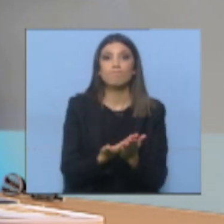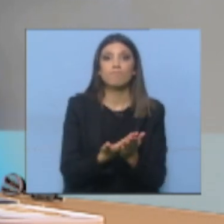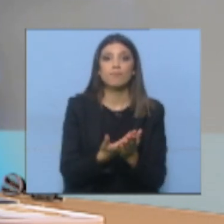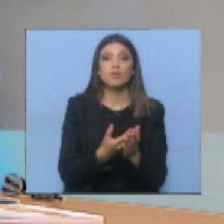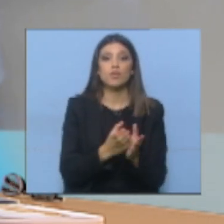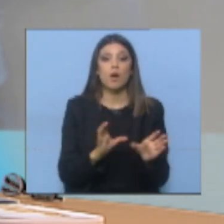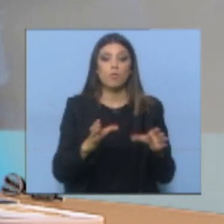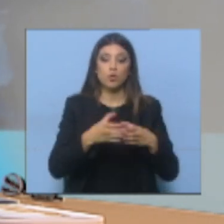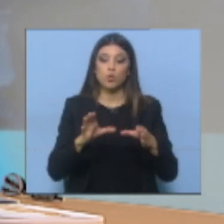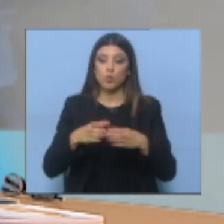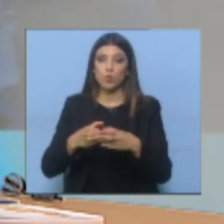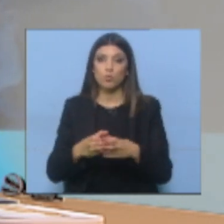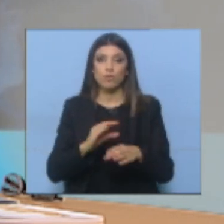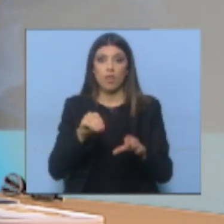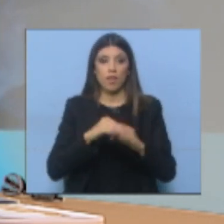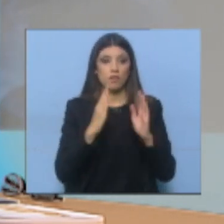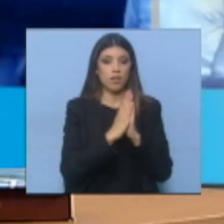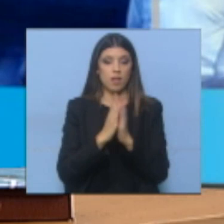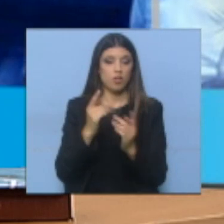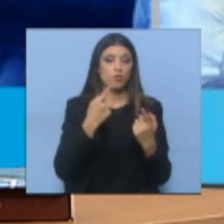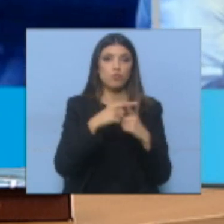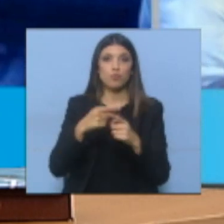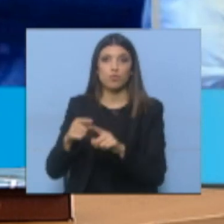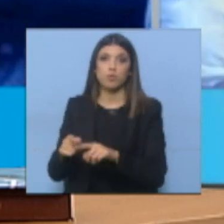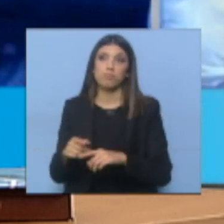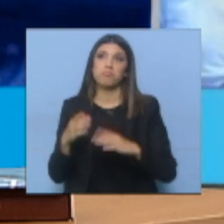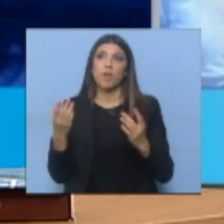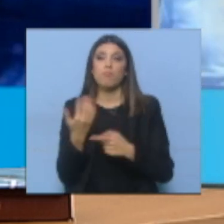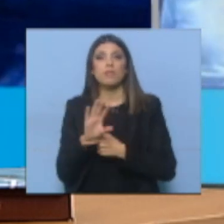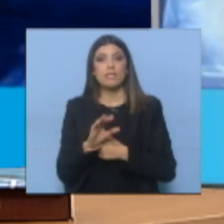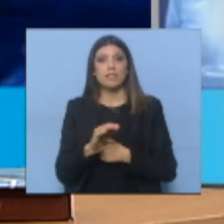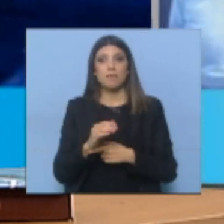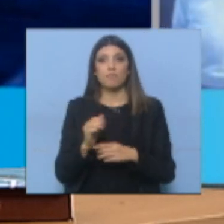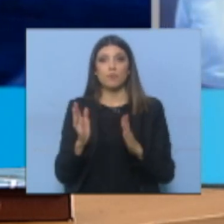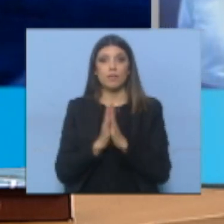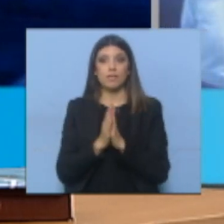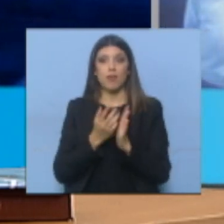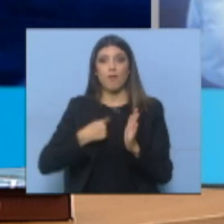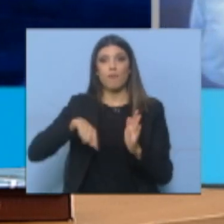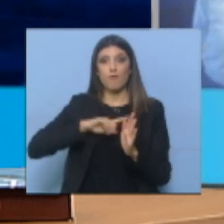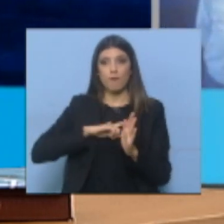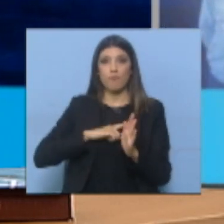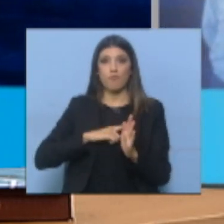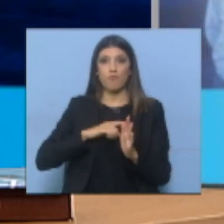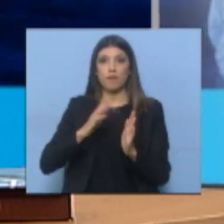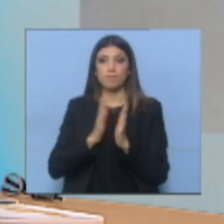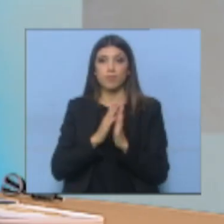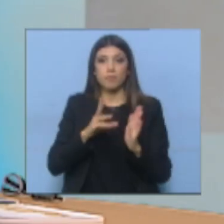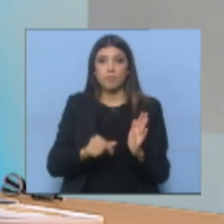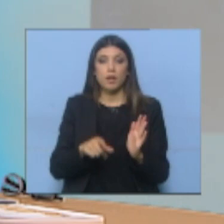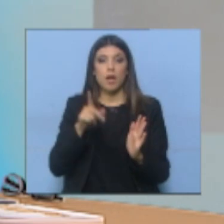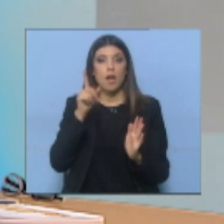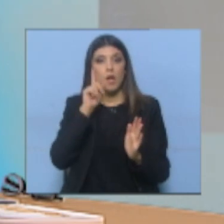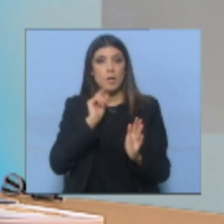paróquia, por exemplo. Sim, quase todas, não sei. Por exemplo, na minha paróquia nós temos catecúmenos. Nossa Senhora da Hora no Porto. Sim, a Senhora da Hora no Porto,